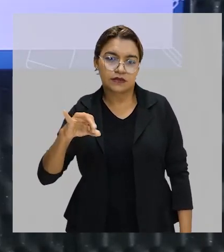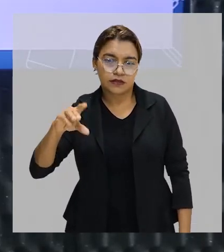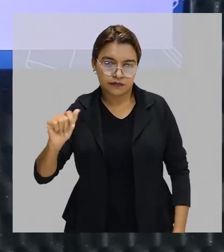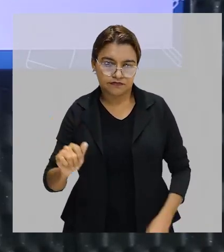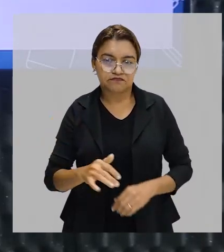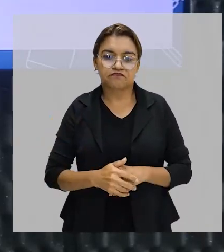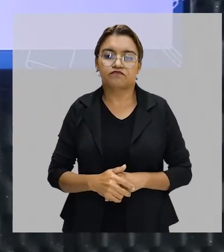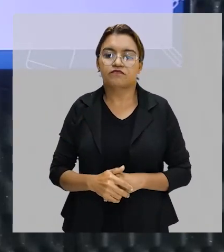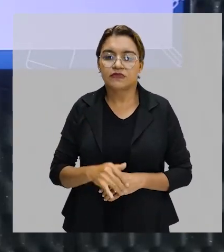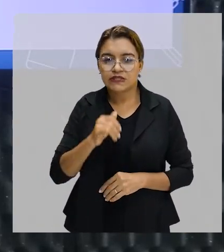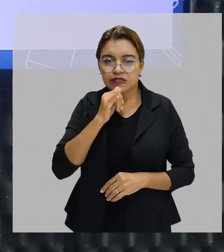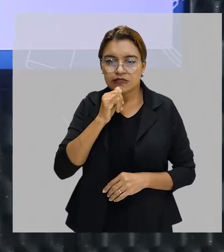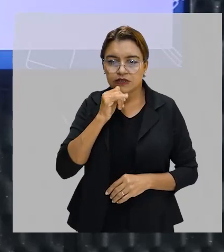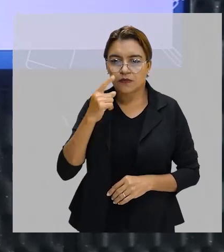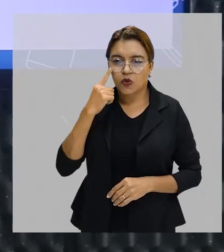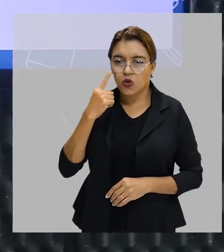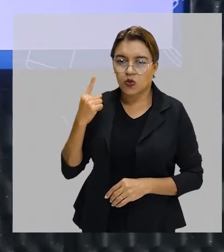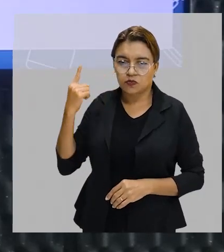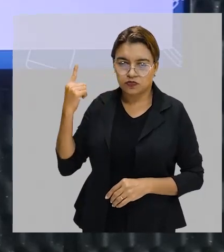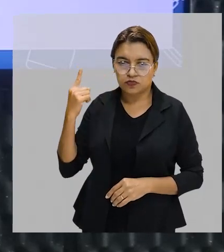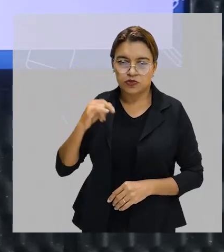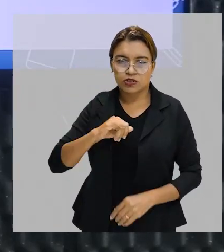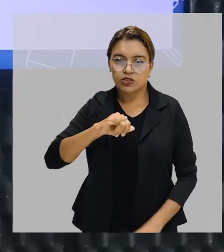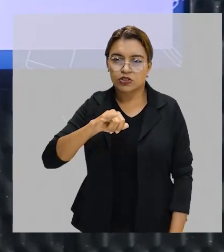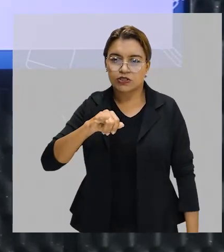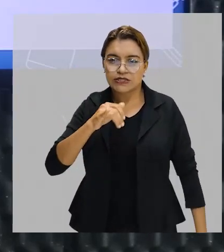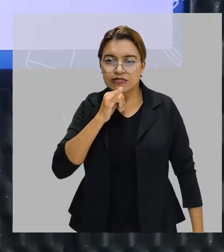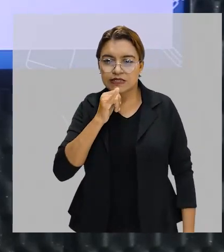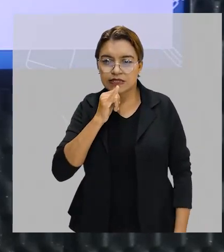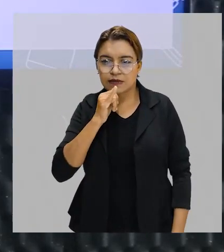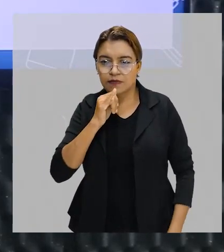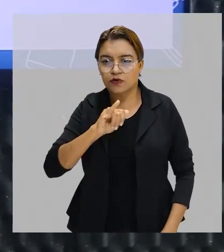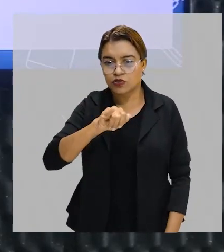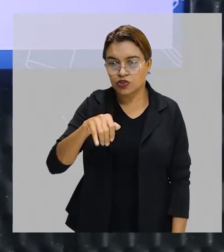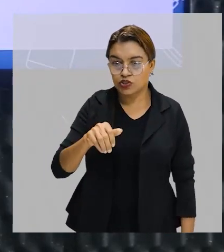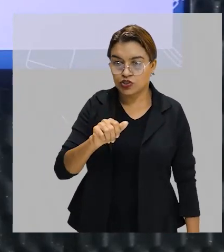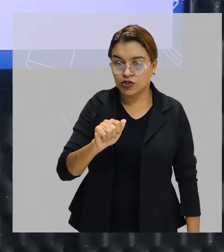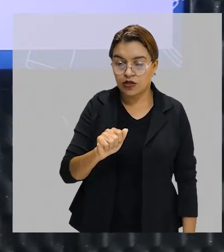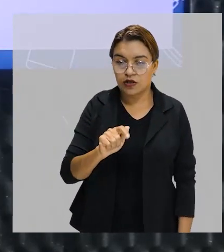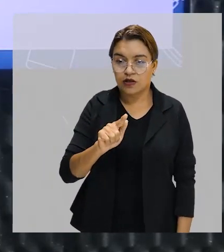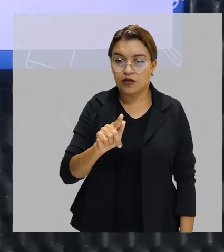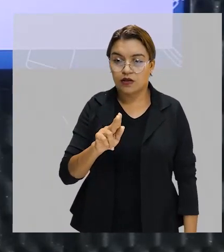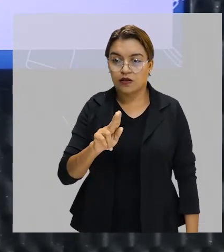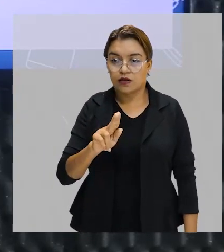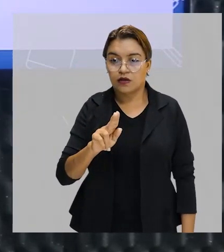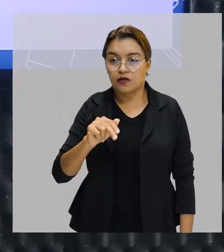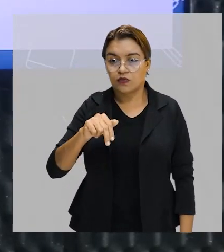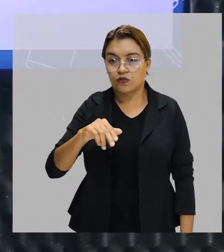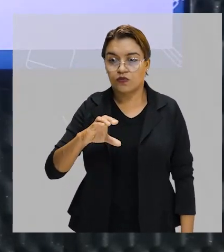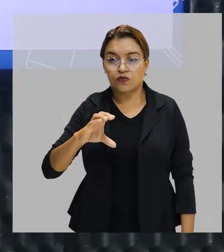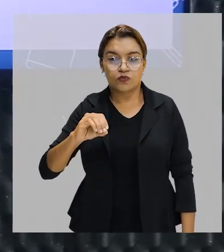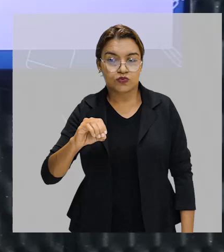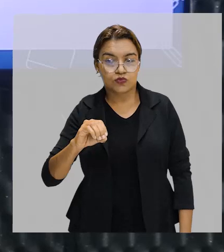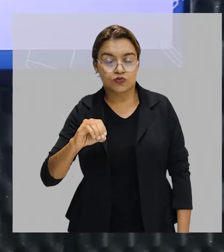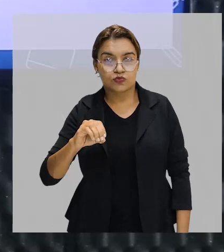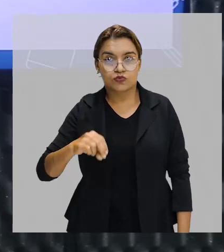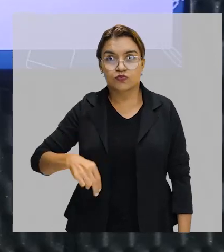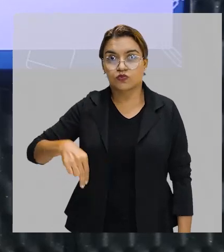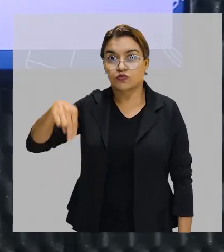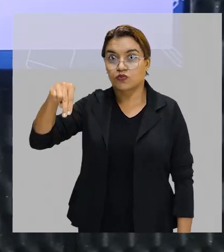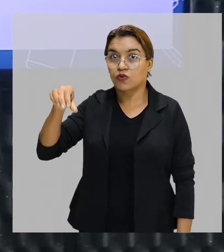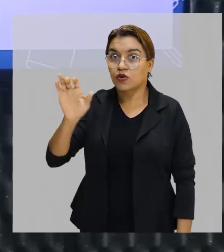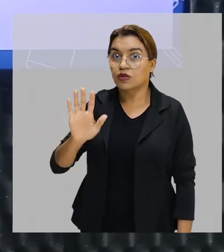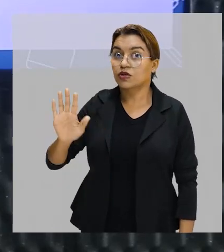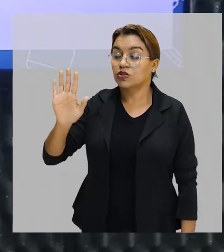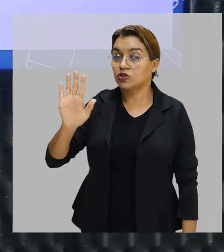o jagunço nordestino. Esse jagunço, ele não está na obra, mas eu vou mostrar para vocês que nós tínhamos